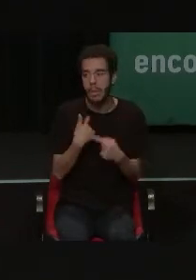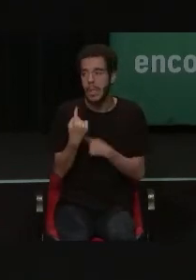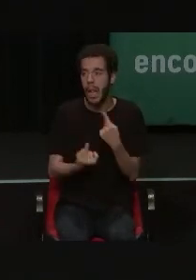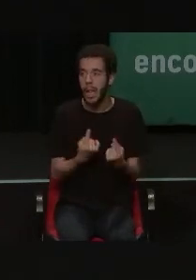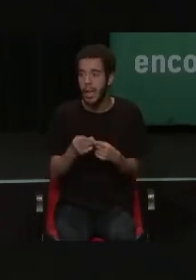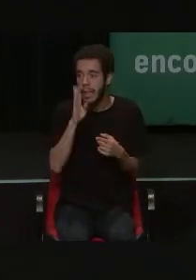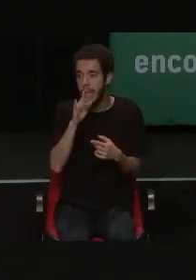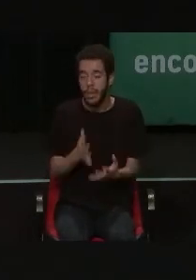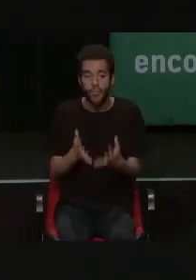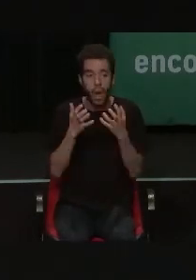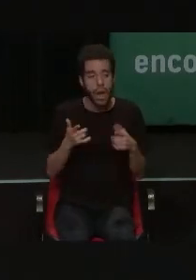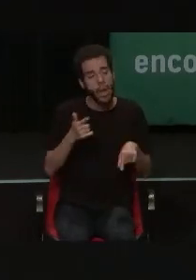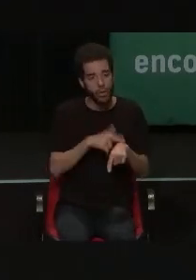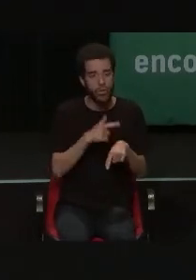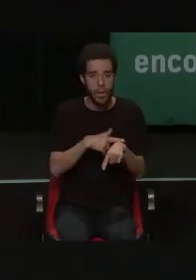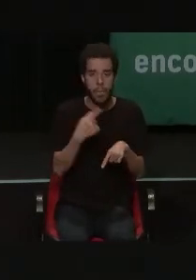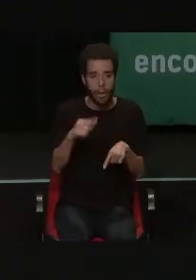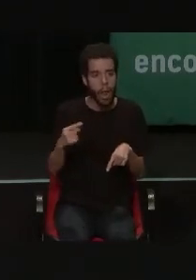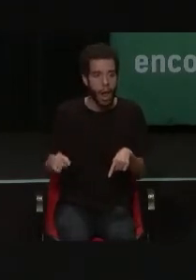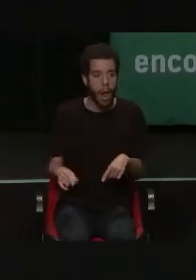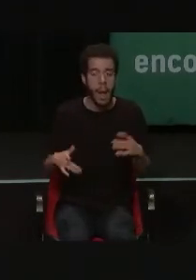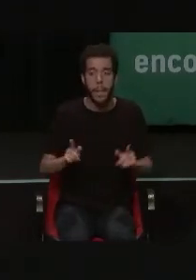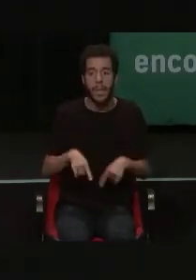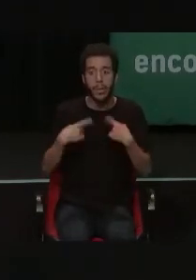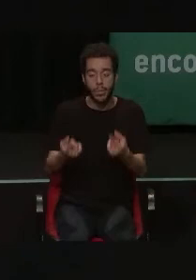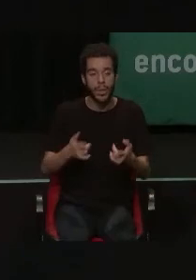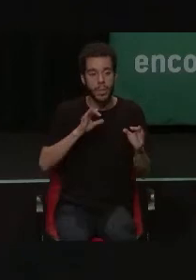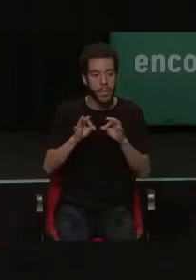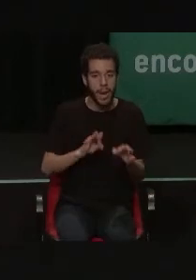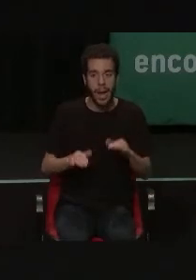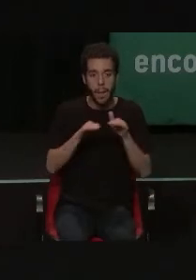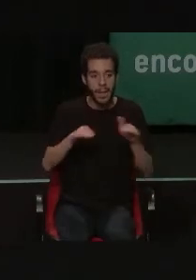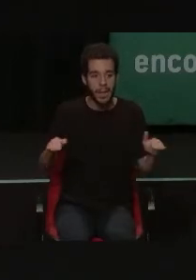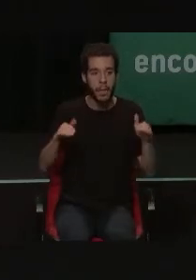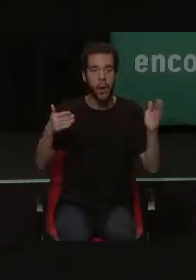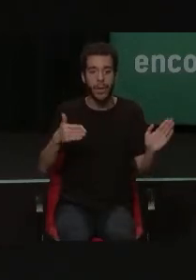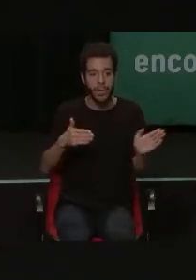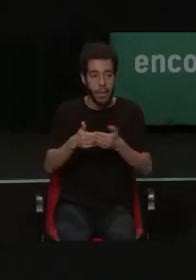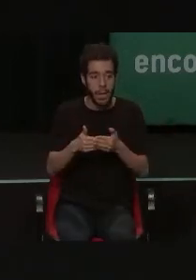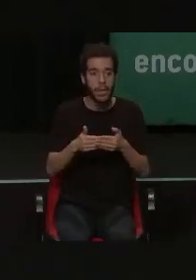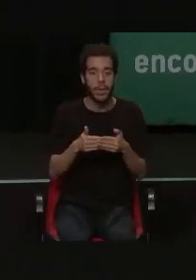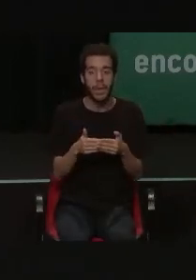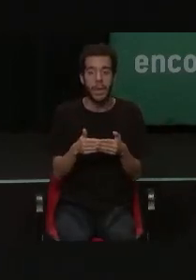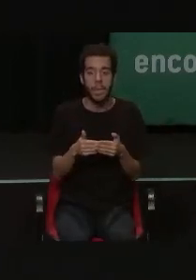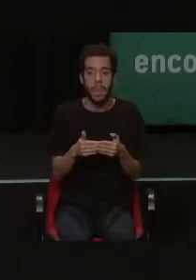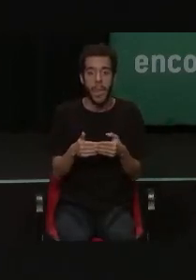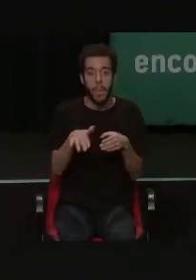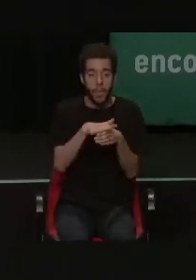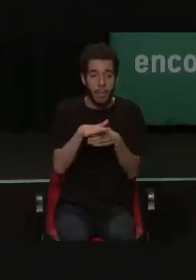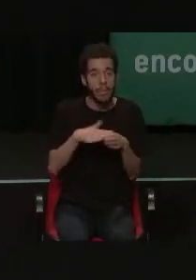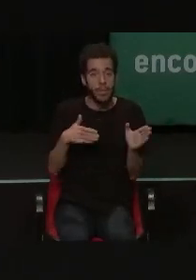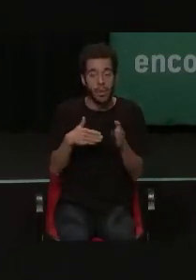se quiserem fazer, que ainda temos algum tempo. Temos depois que preparar a sala para a cerimónia de encerramento, mas se quiserem fazer